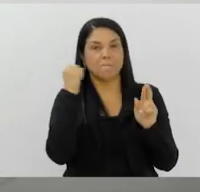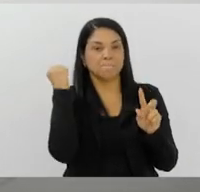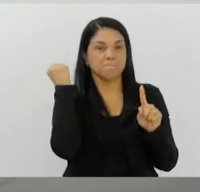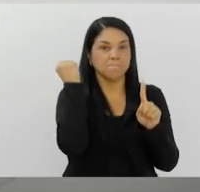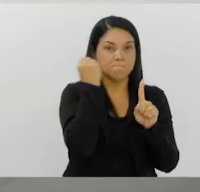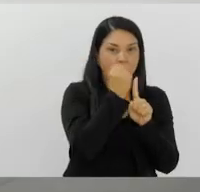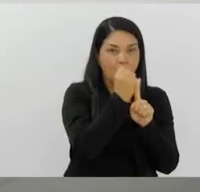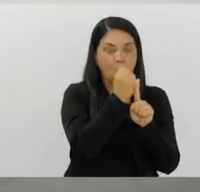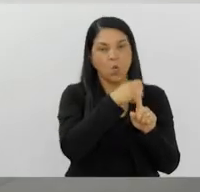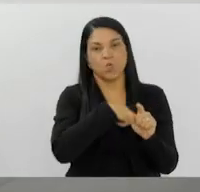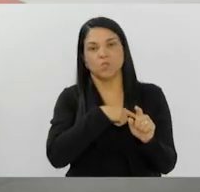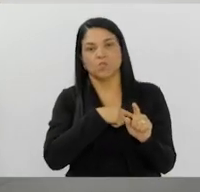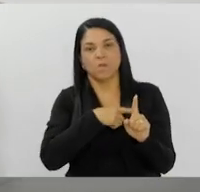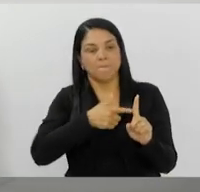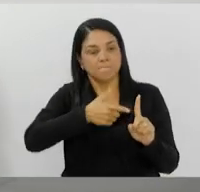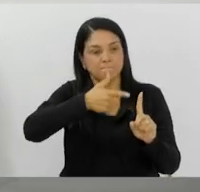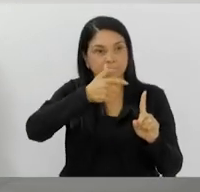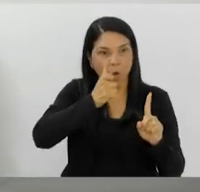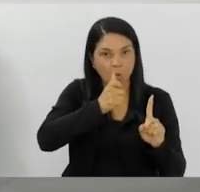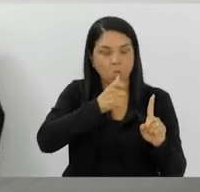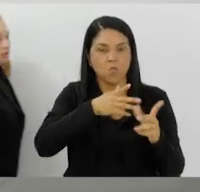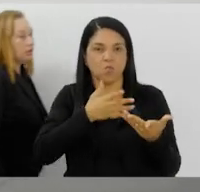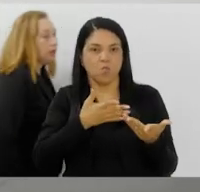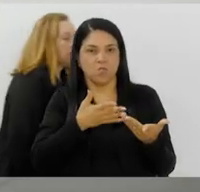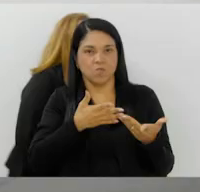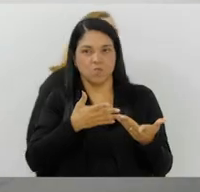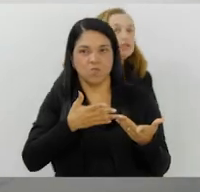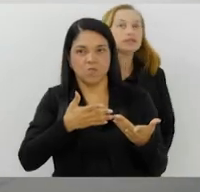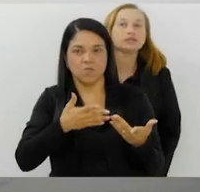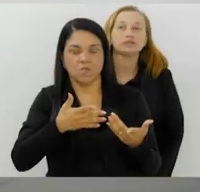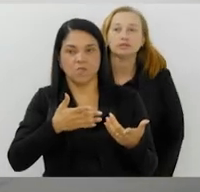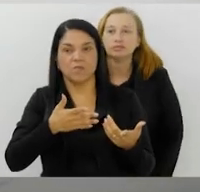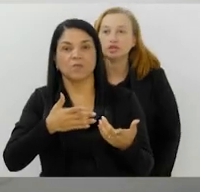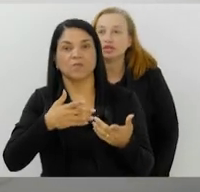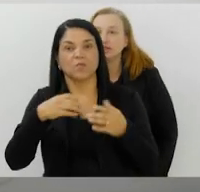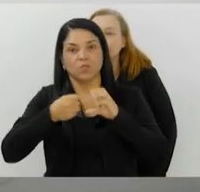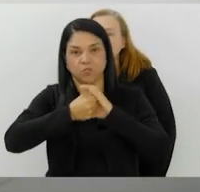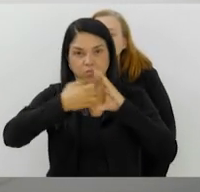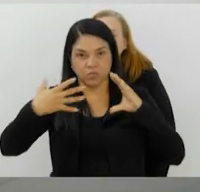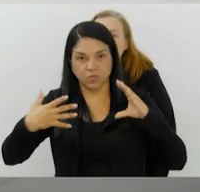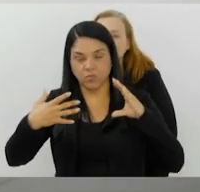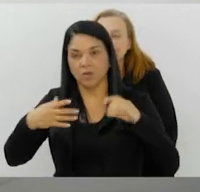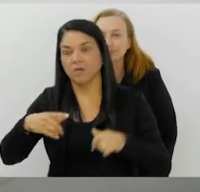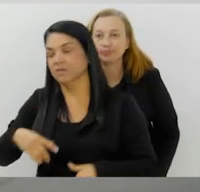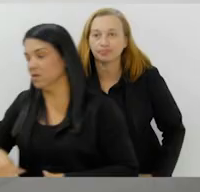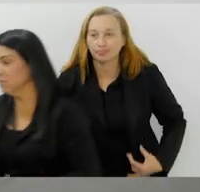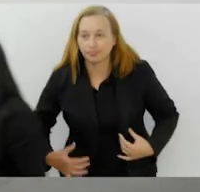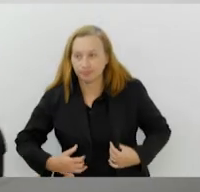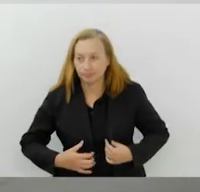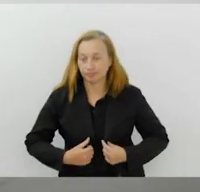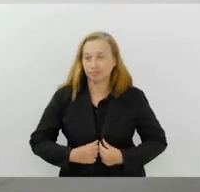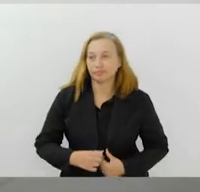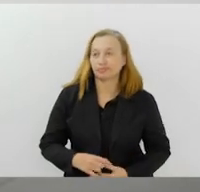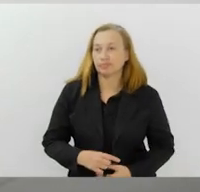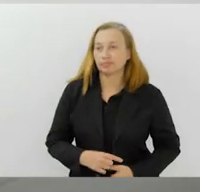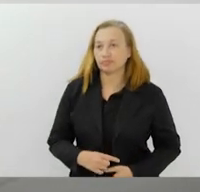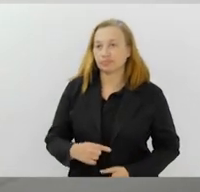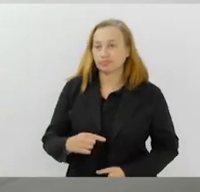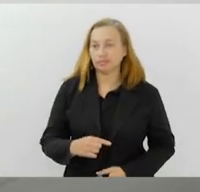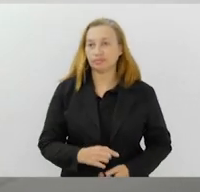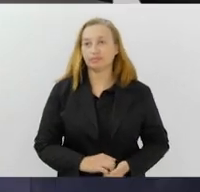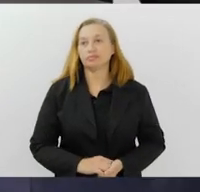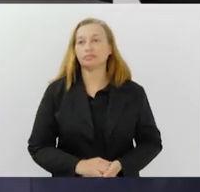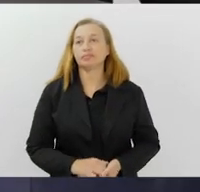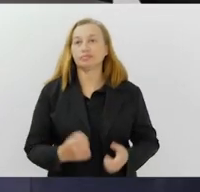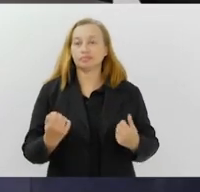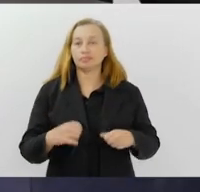exemplo mas não só o critério é ter mandado de prisão Perfeito não mas